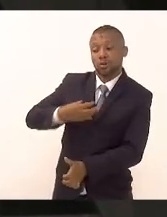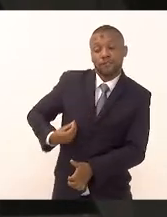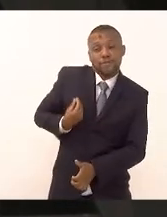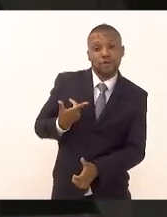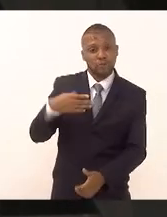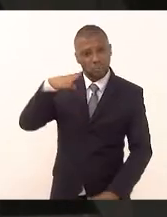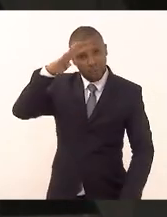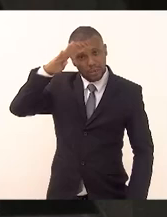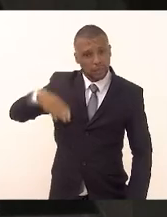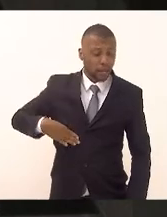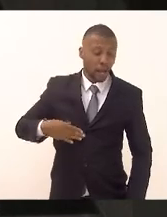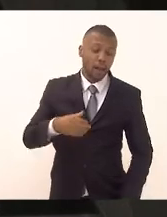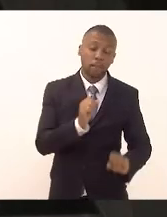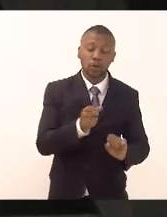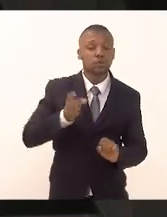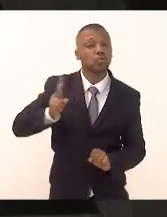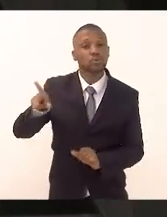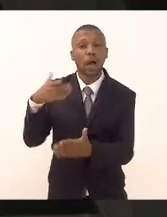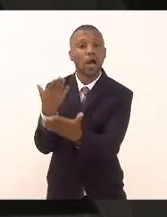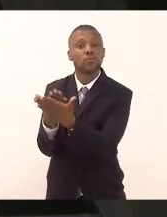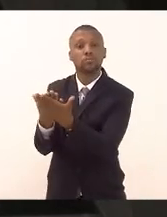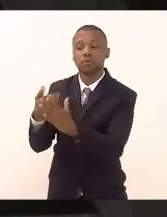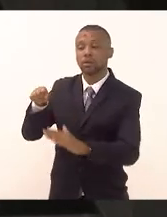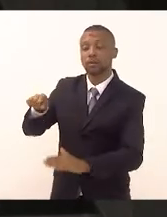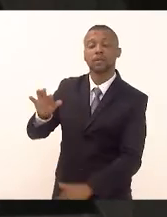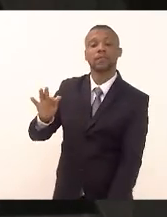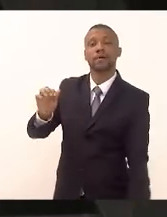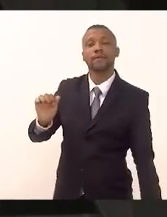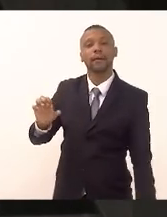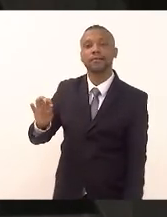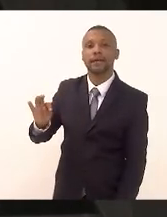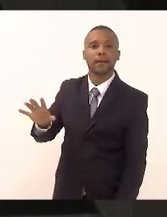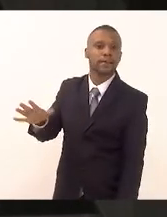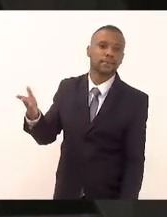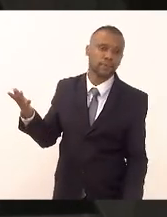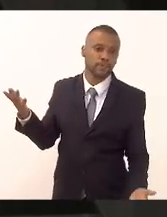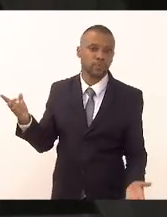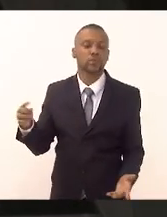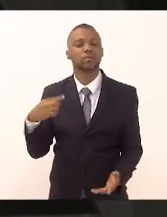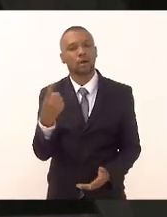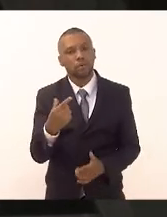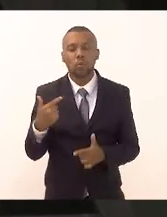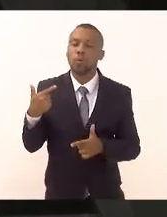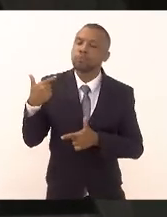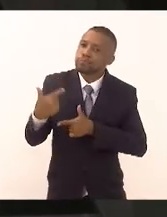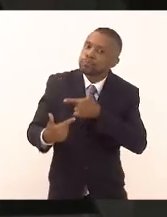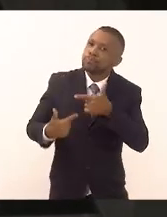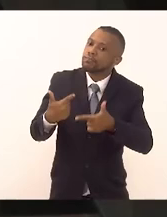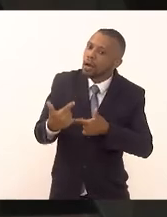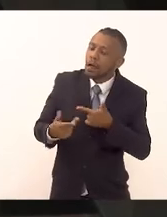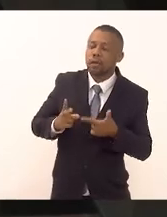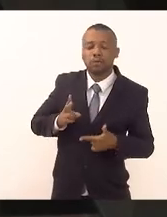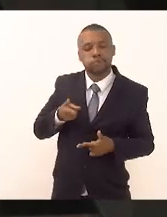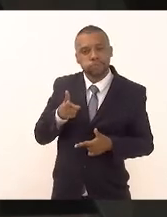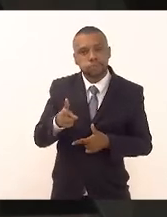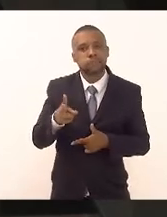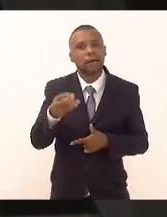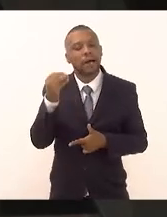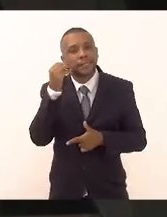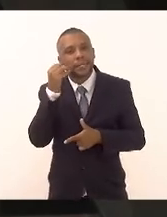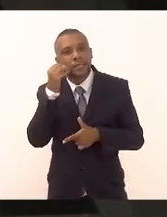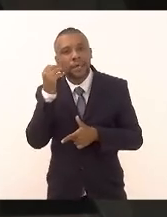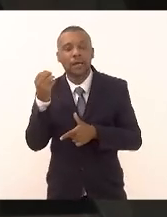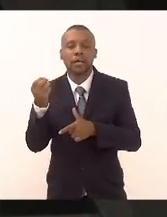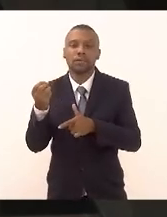trabalhar diuturnamente, como fizemos no debate travado em relação à conversão de escolas estaduais da